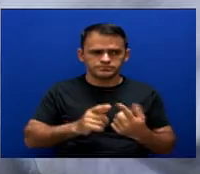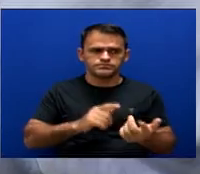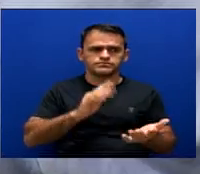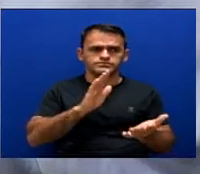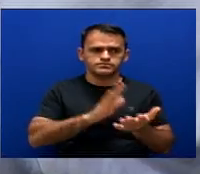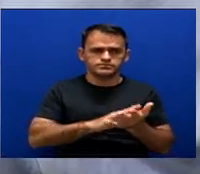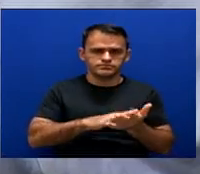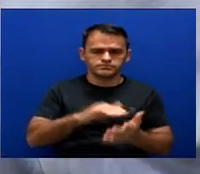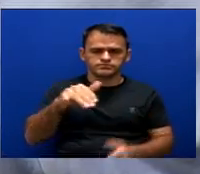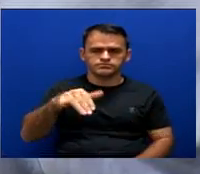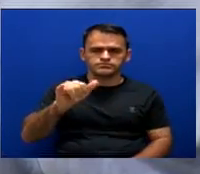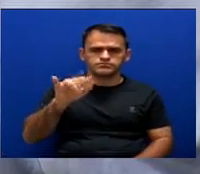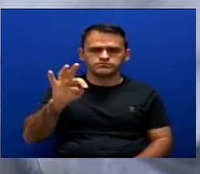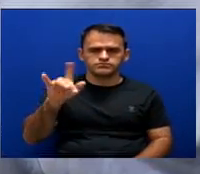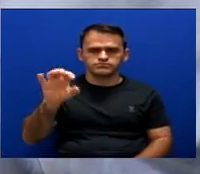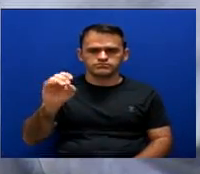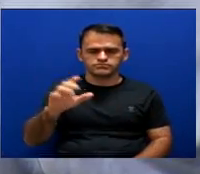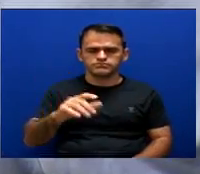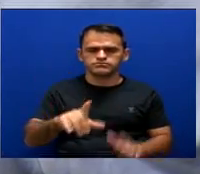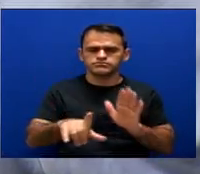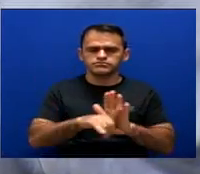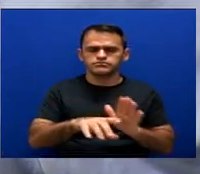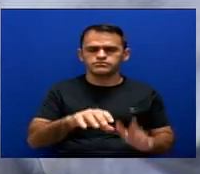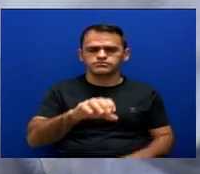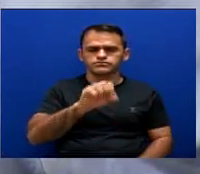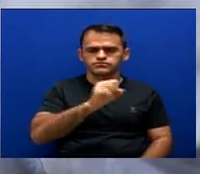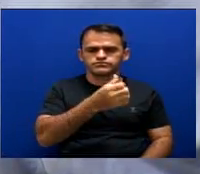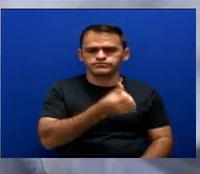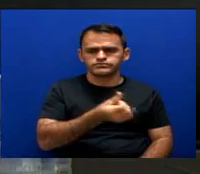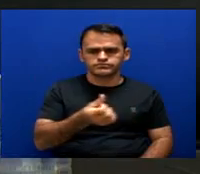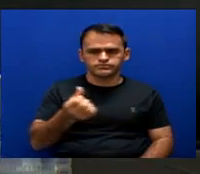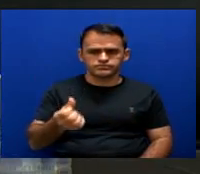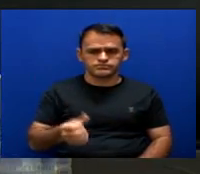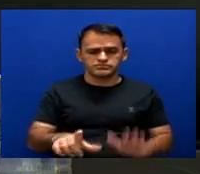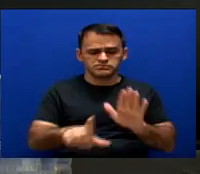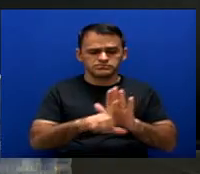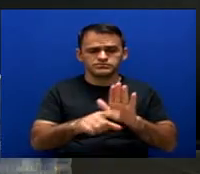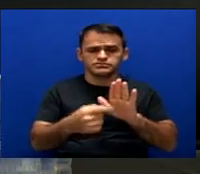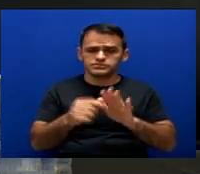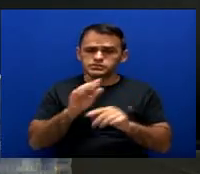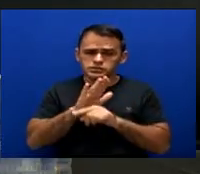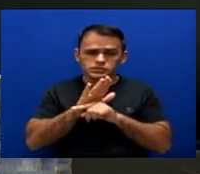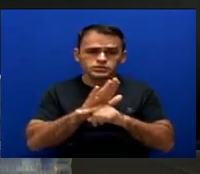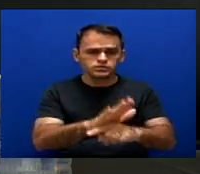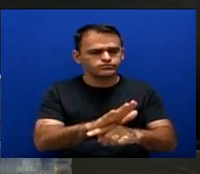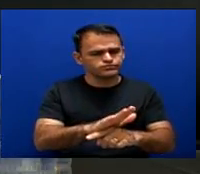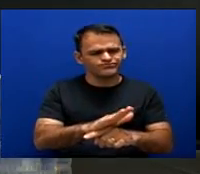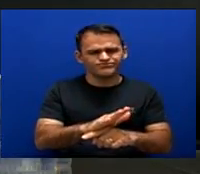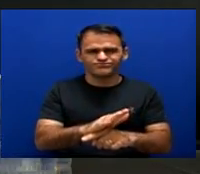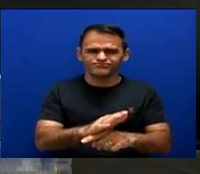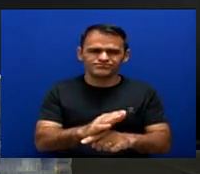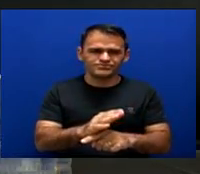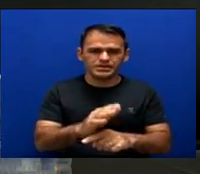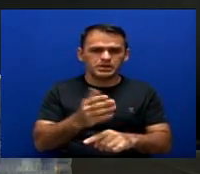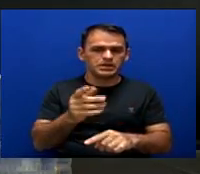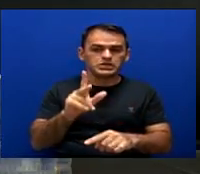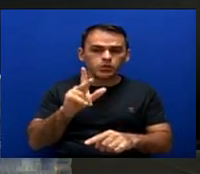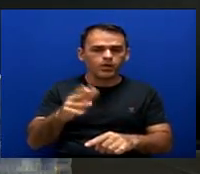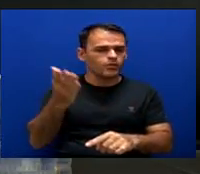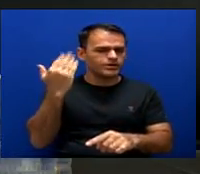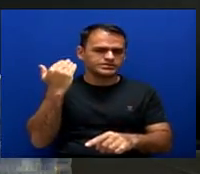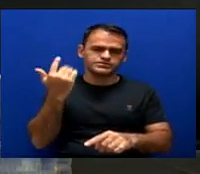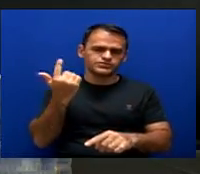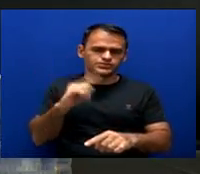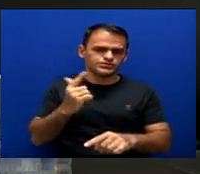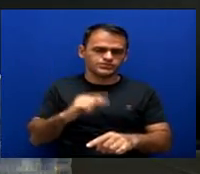parabéns ao milton de lembrar da lei 8 666 que não nos protege tanto quanto proteger ano passado e também um alvo o